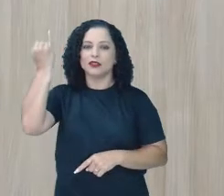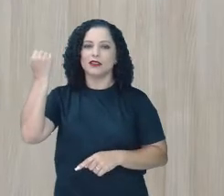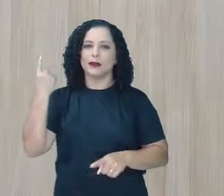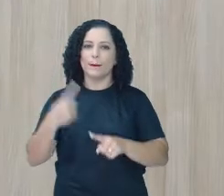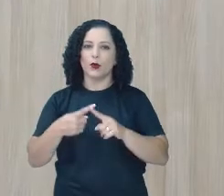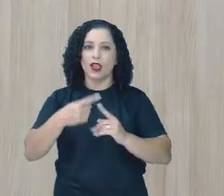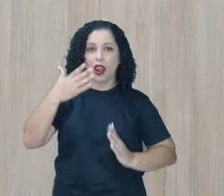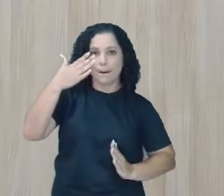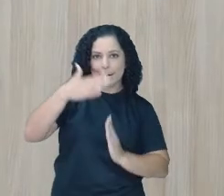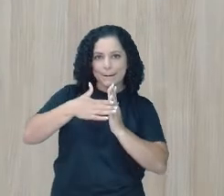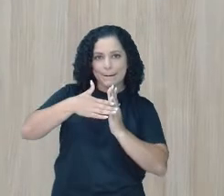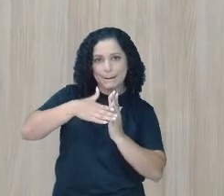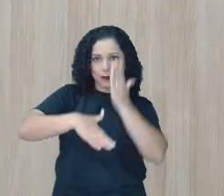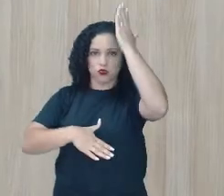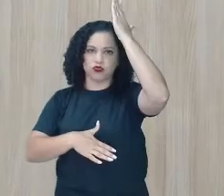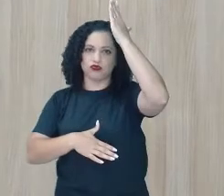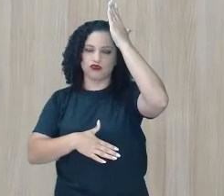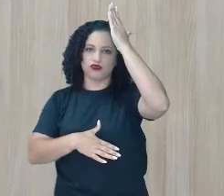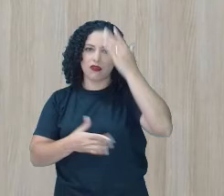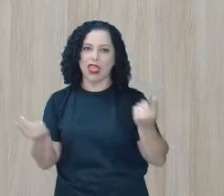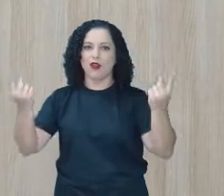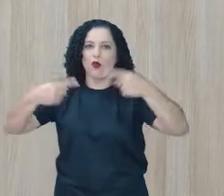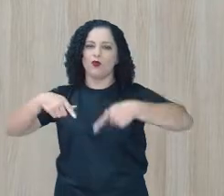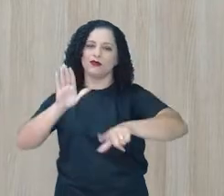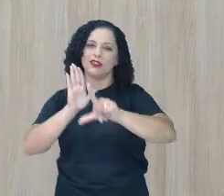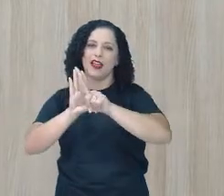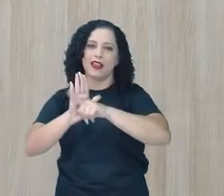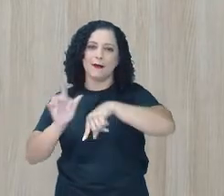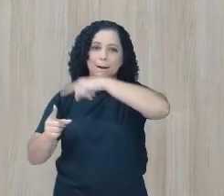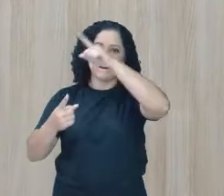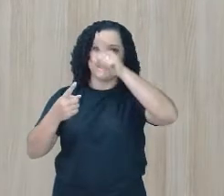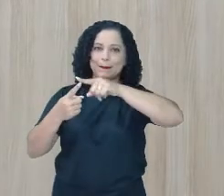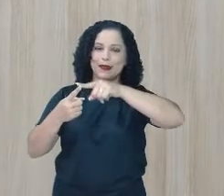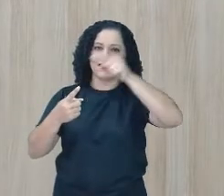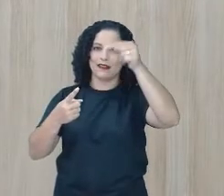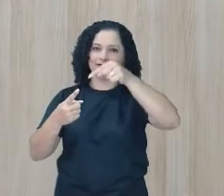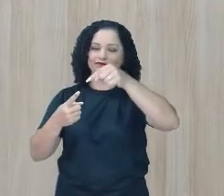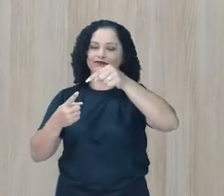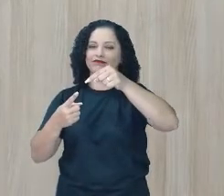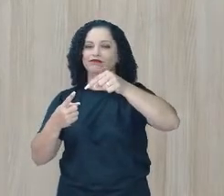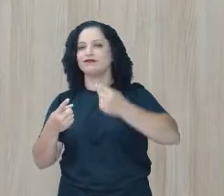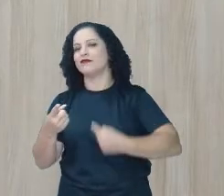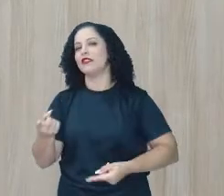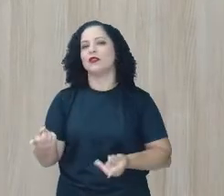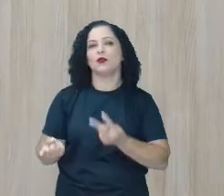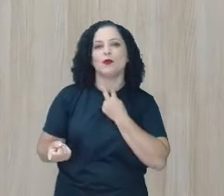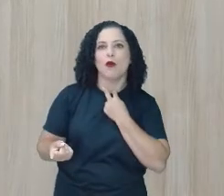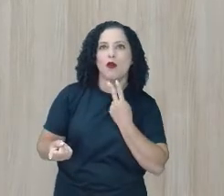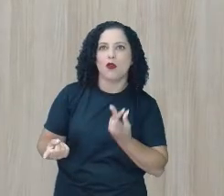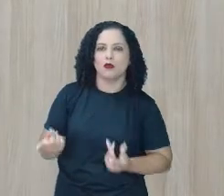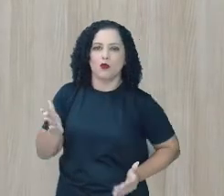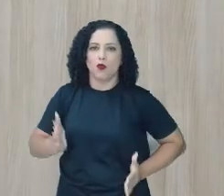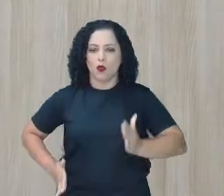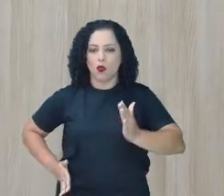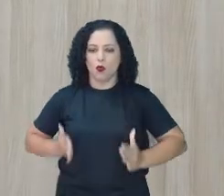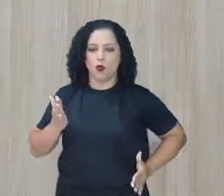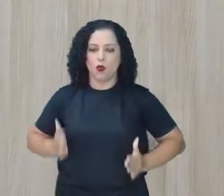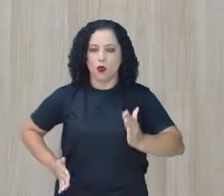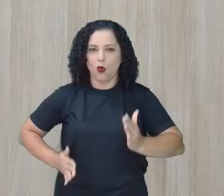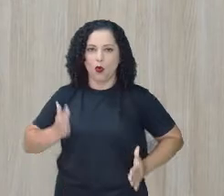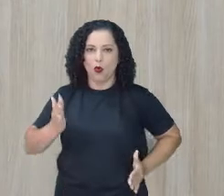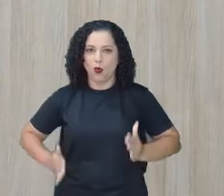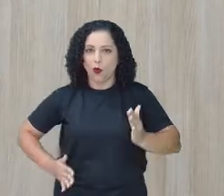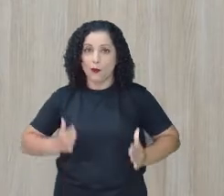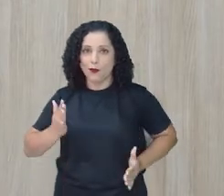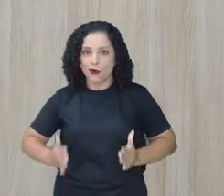justamente com uma das leis da robótica, que é a primeira lei, que é a ideia de que um robô não pode, de